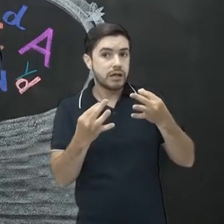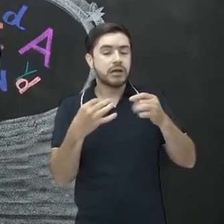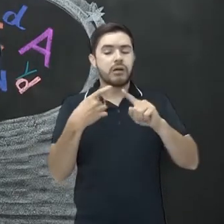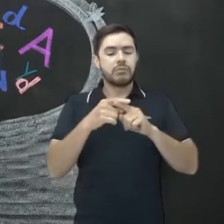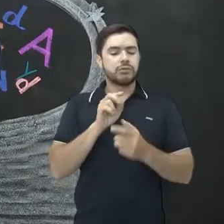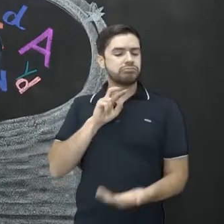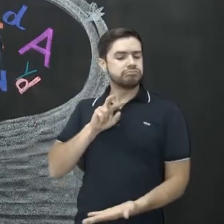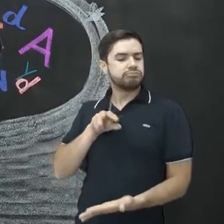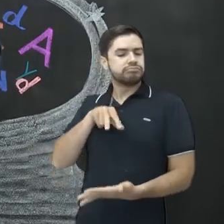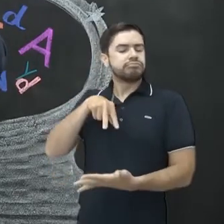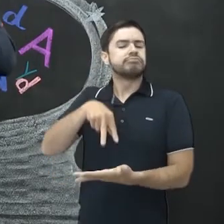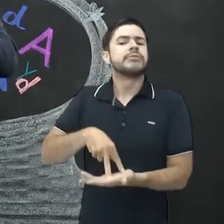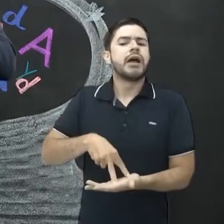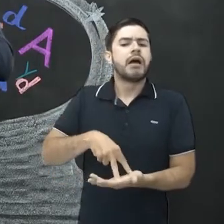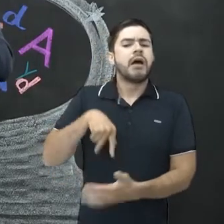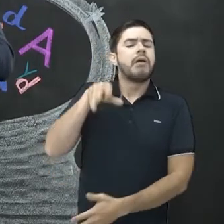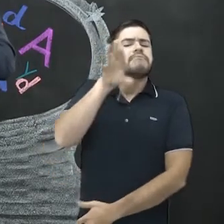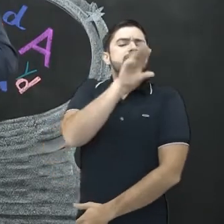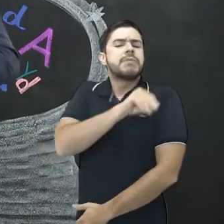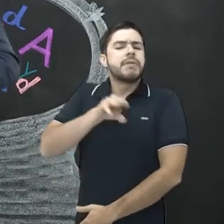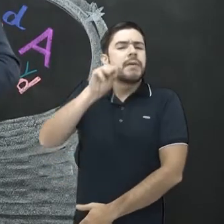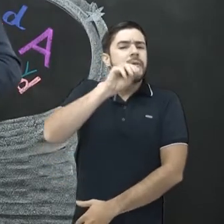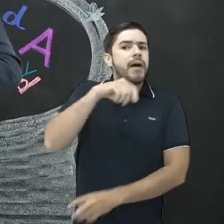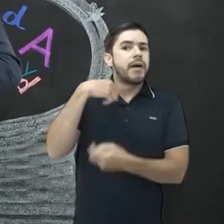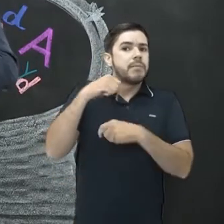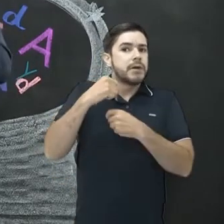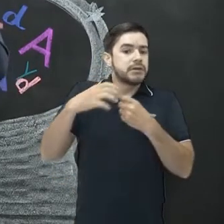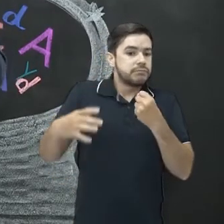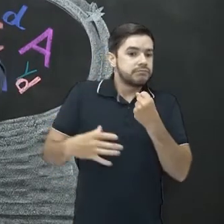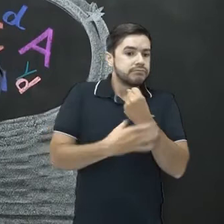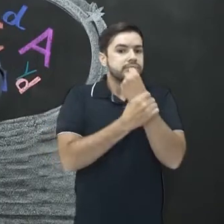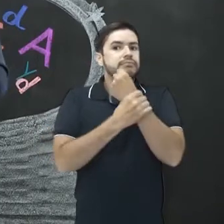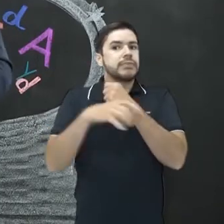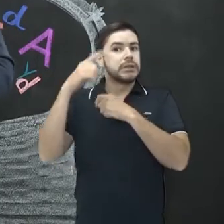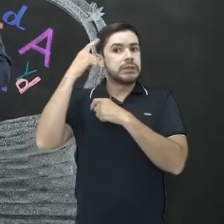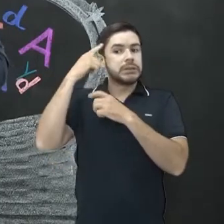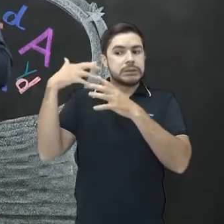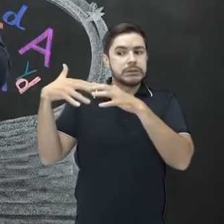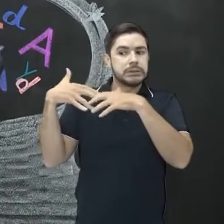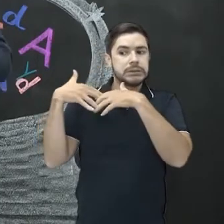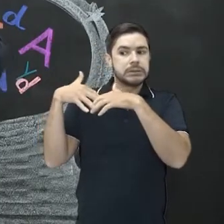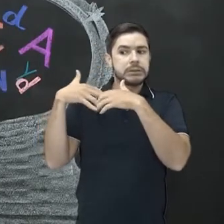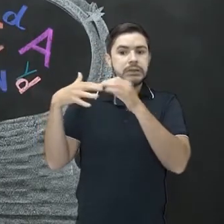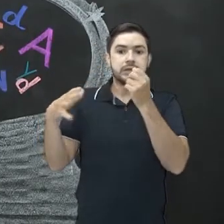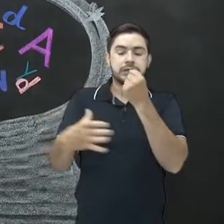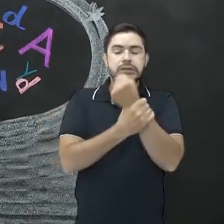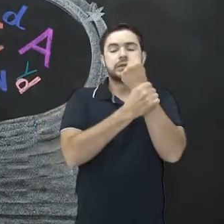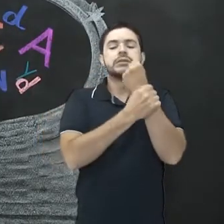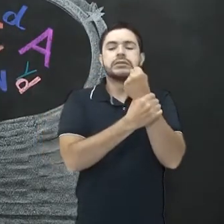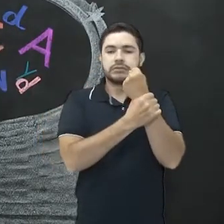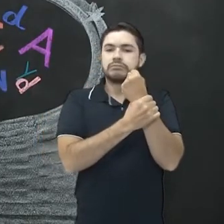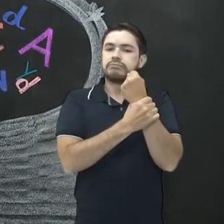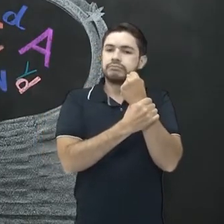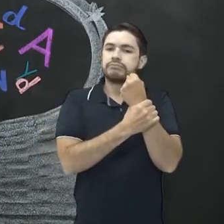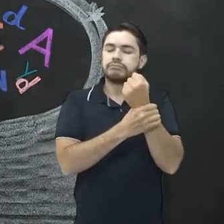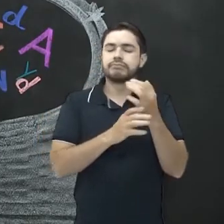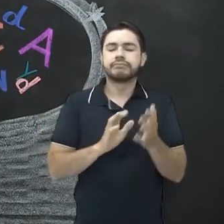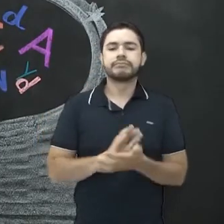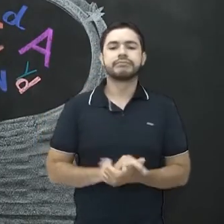público, ele precisa ter um controle mental, que não dá tempo de você corrigir uma pontuação, corrigir um acento. Você precisa ter uma organização muito mais